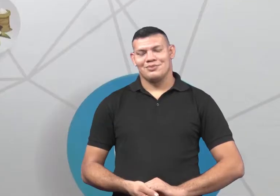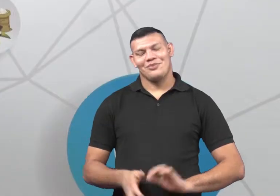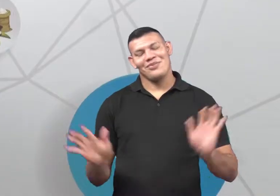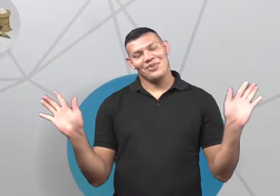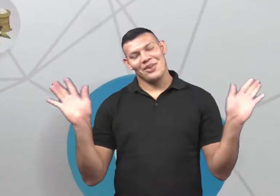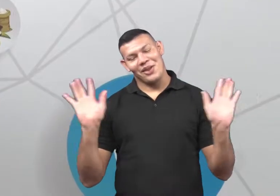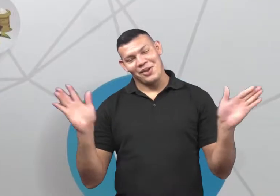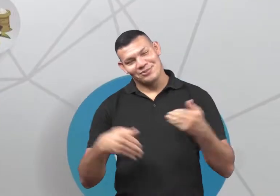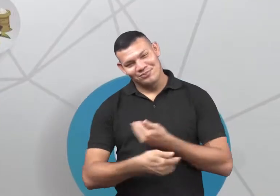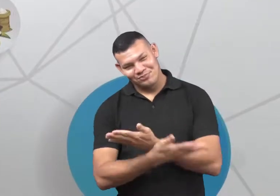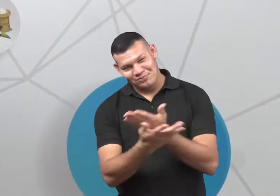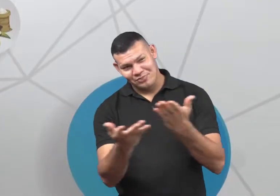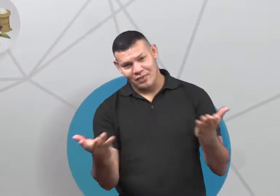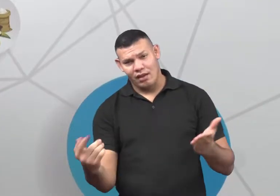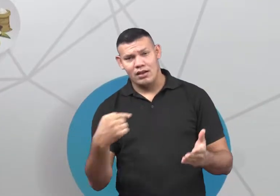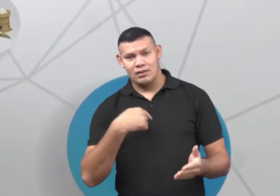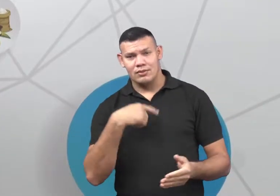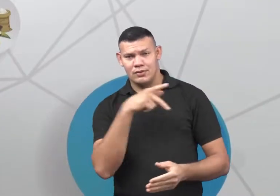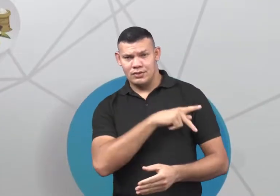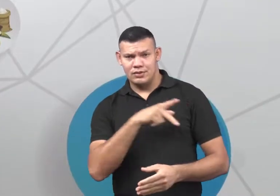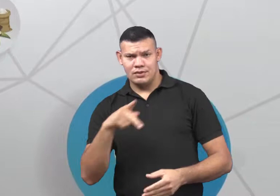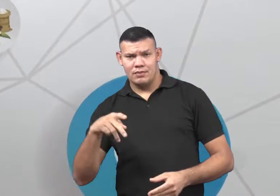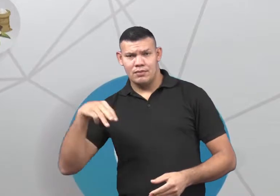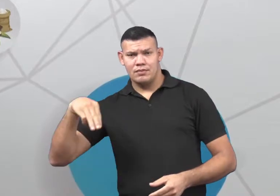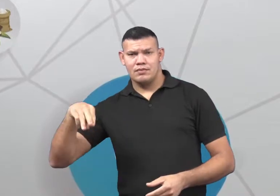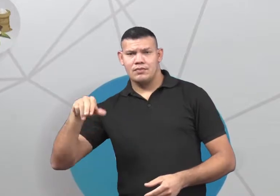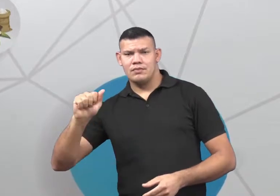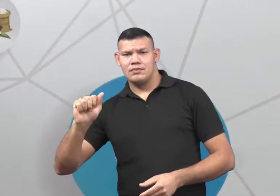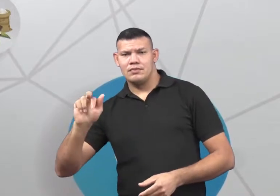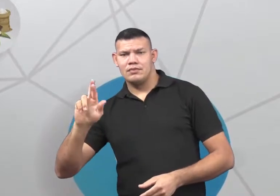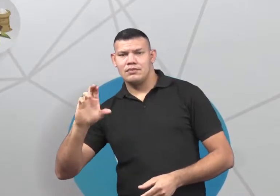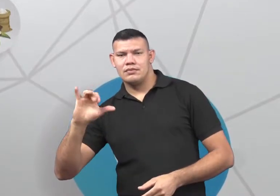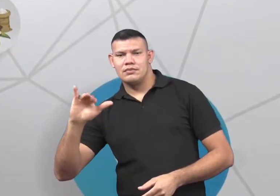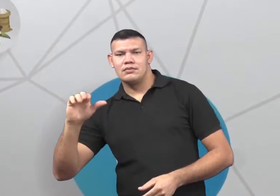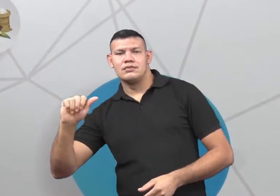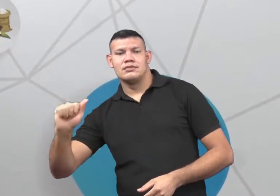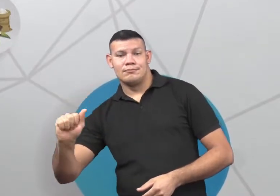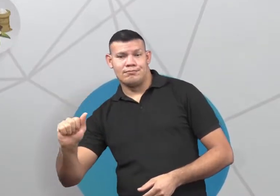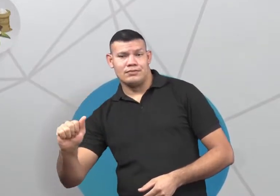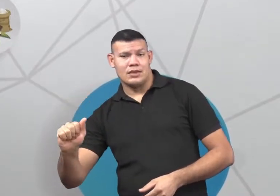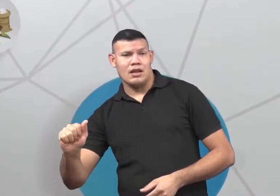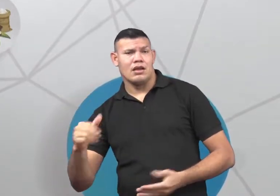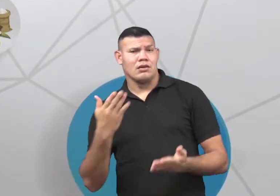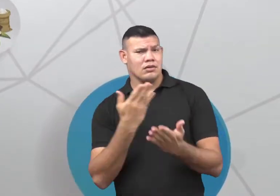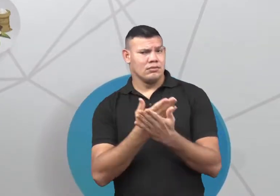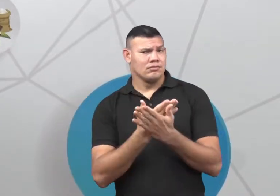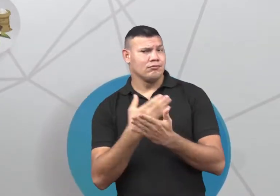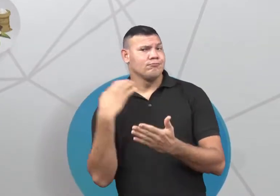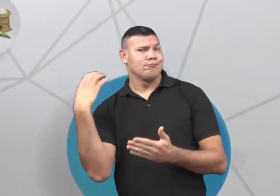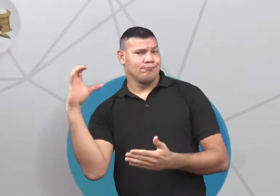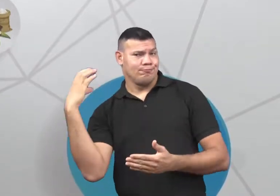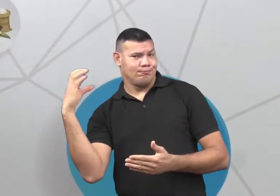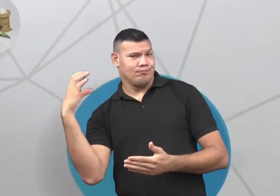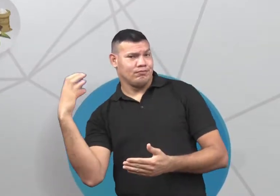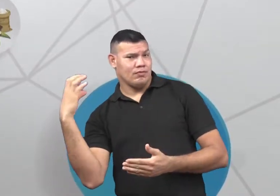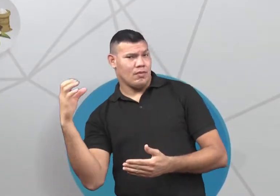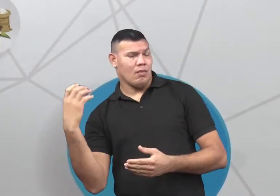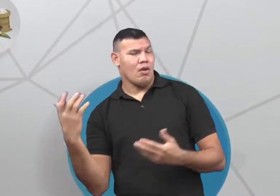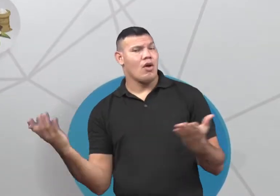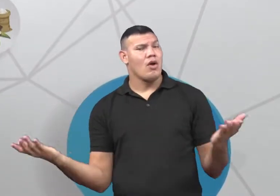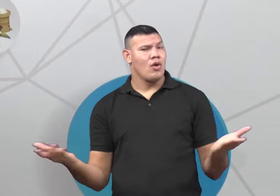Oi, pessoal! Eu sou a professora Márcia. Hoje nós vamos ter aula de ciências e o nosso assunto é teoria